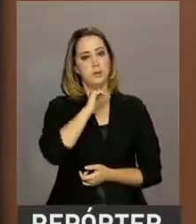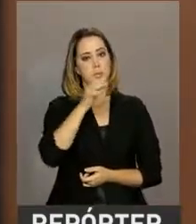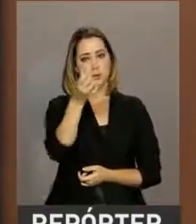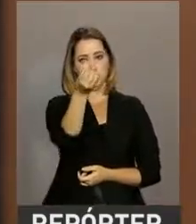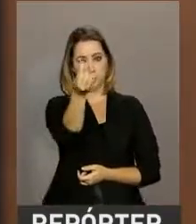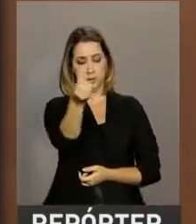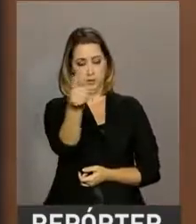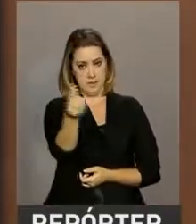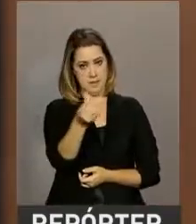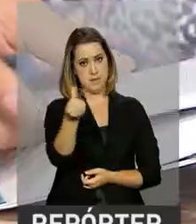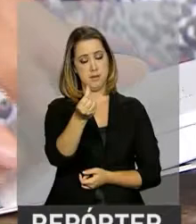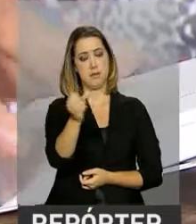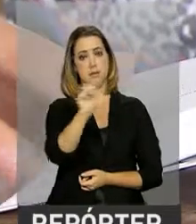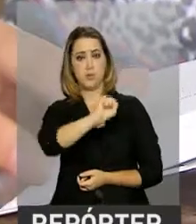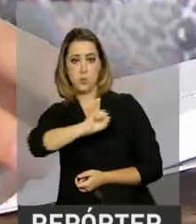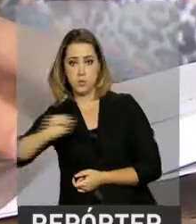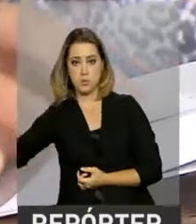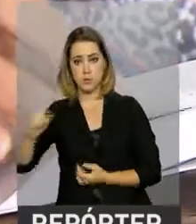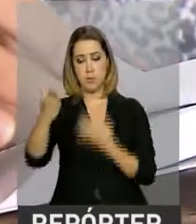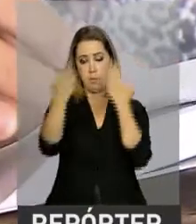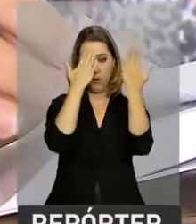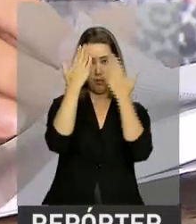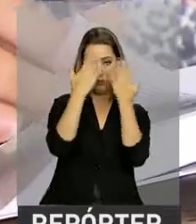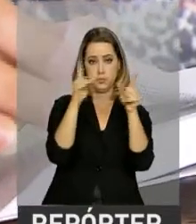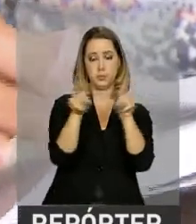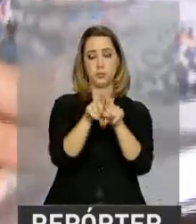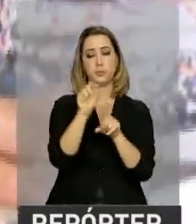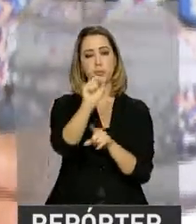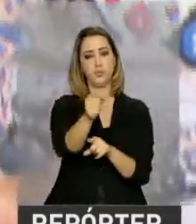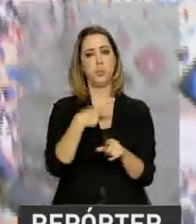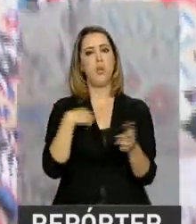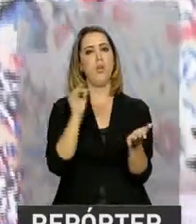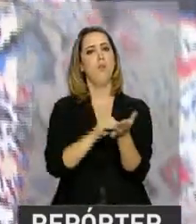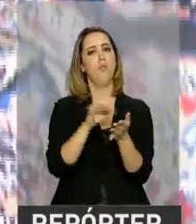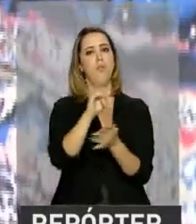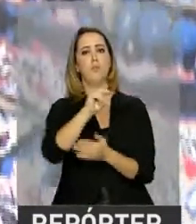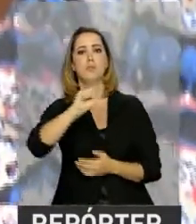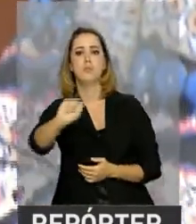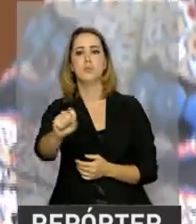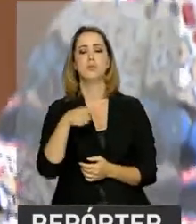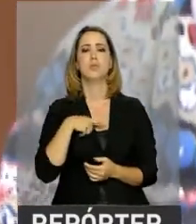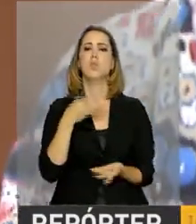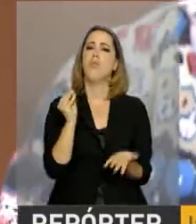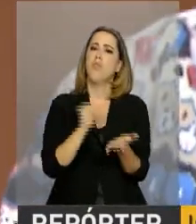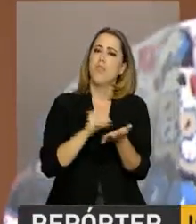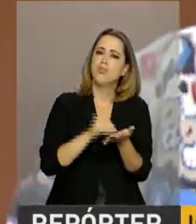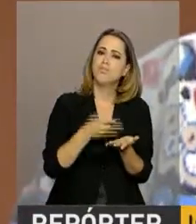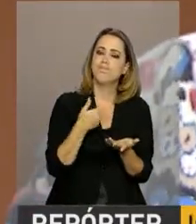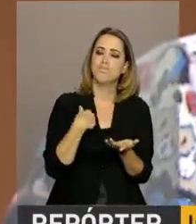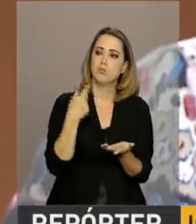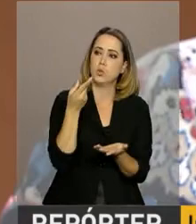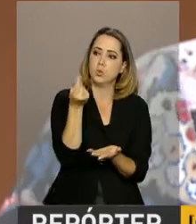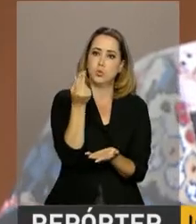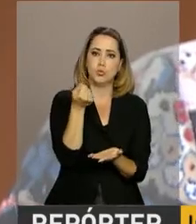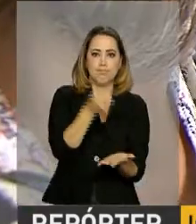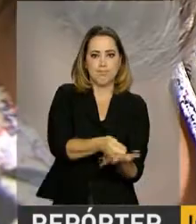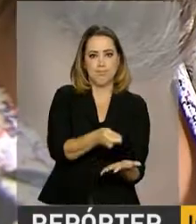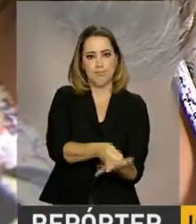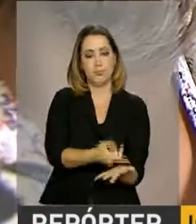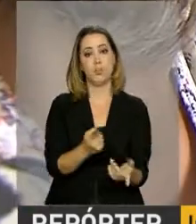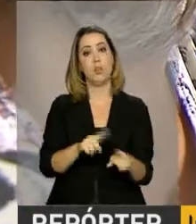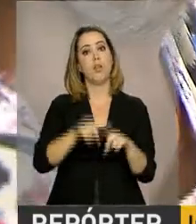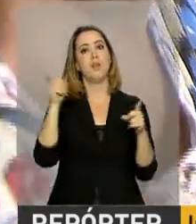semestre de psicologia sem o fundo de financiamento estudantil fies ela diz que não teria condições de fazer o curso superior